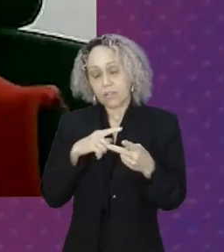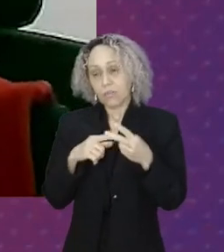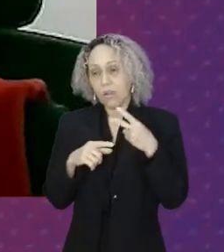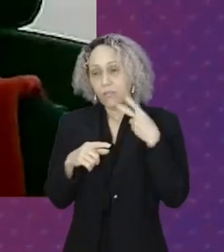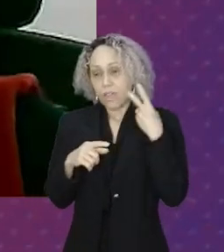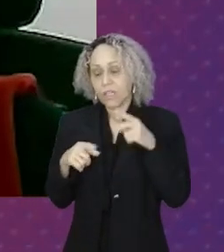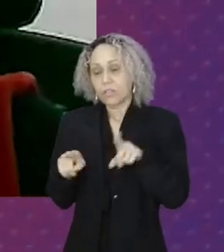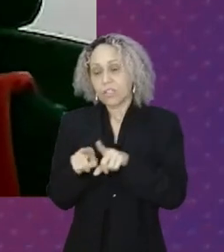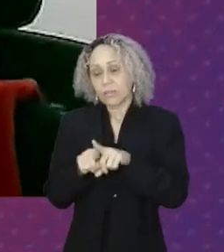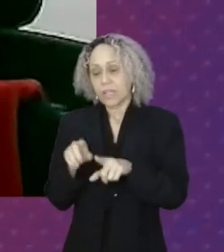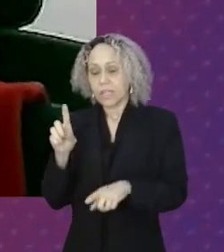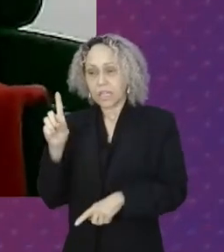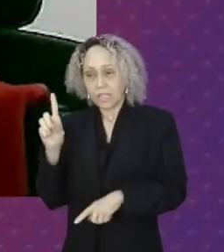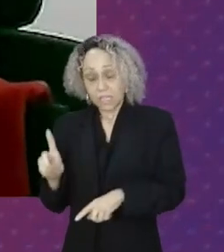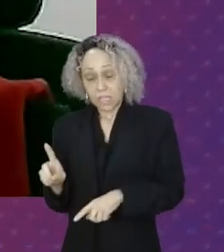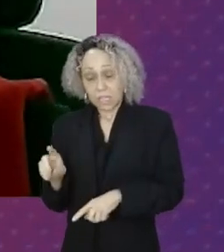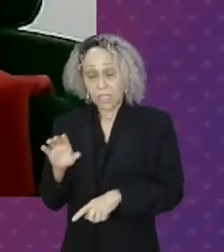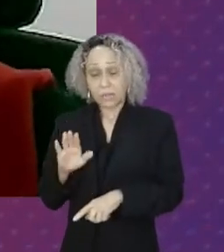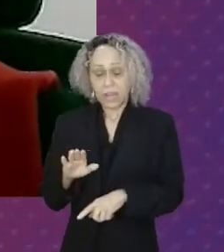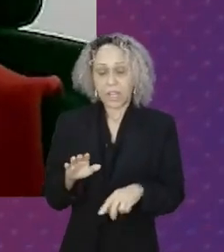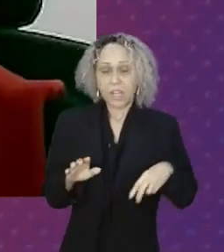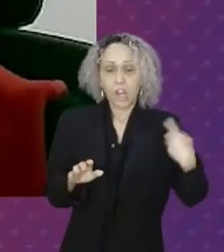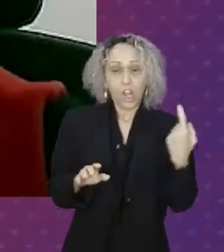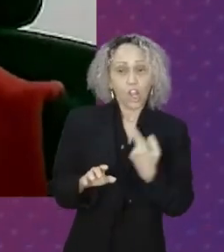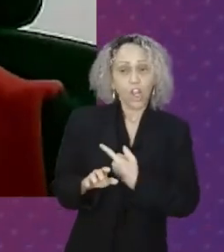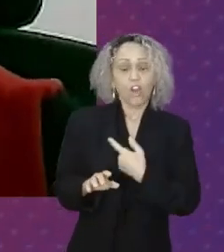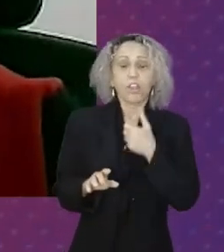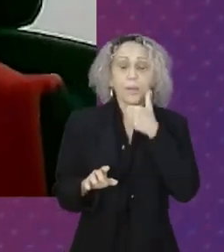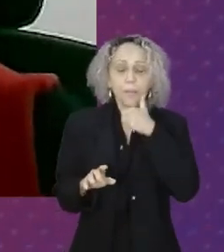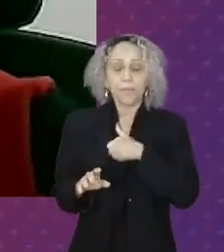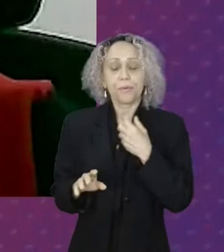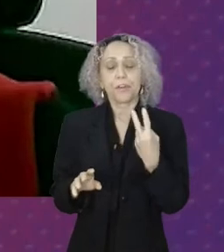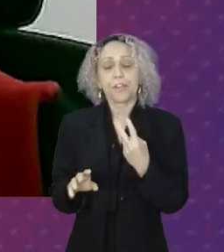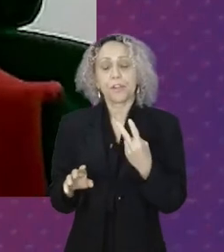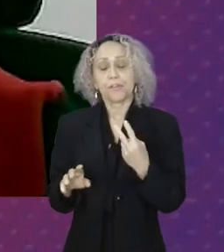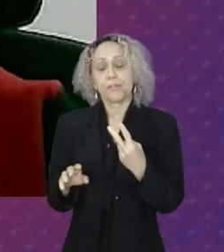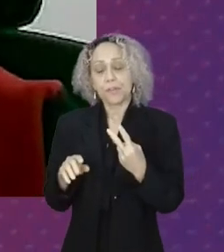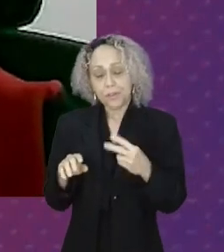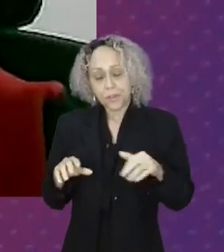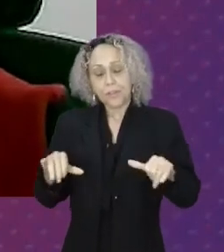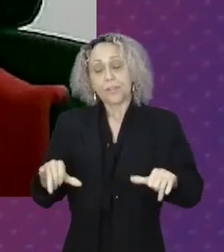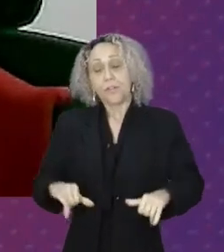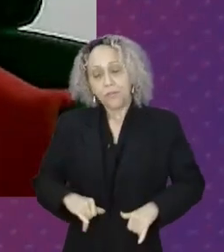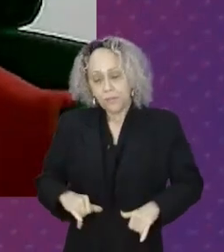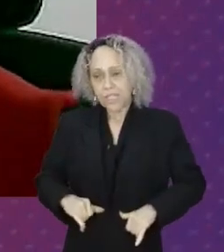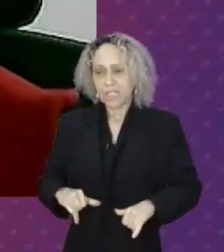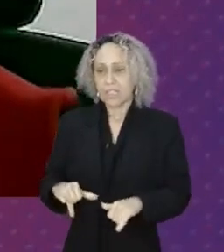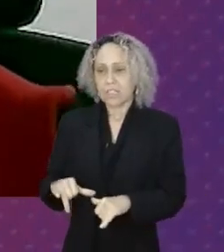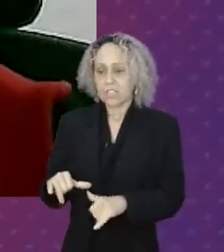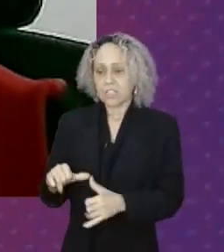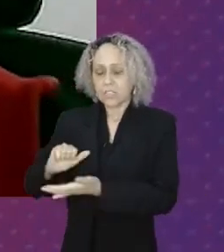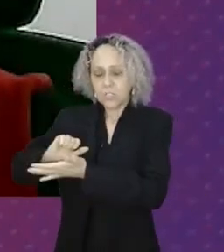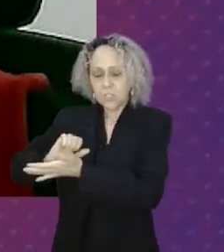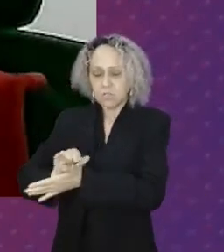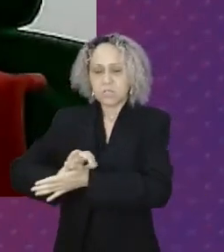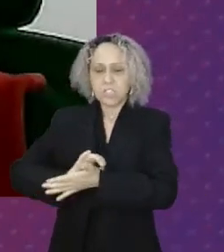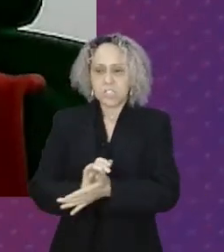tipo de assédio, né? E esse tipo de prática. O assédio e